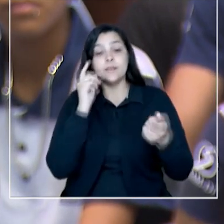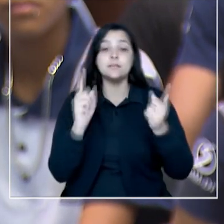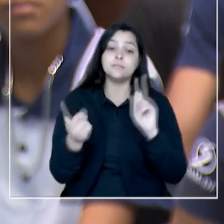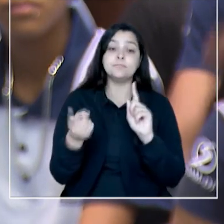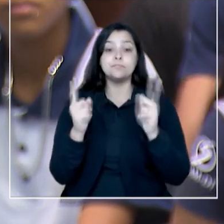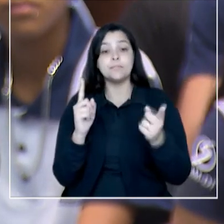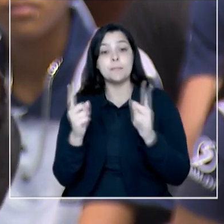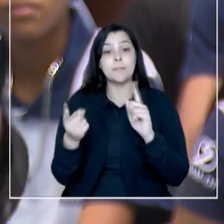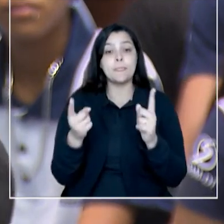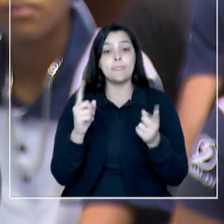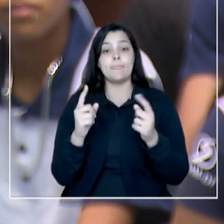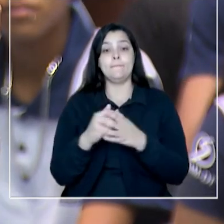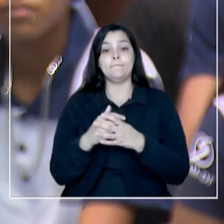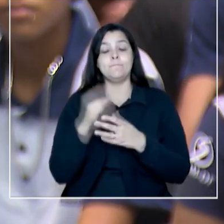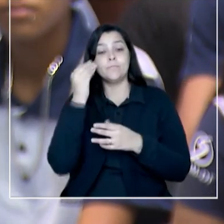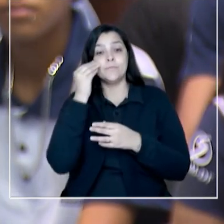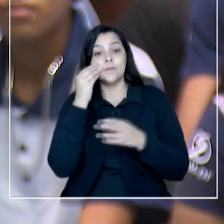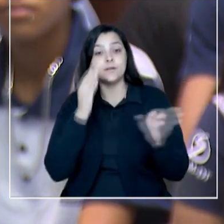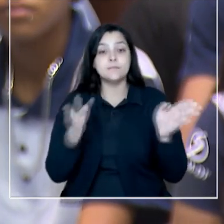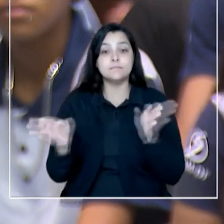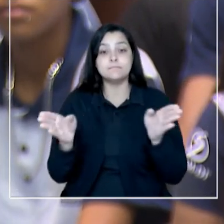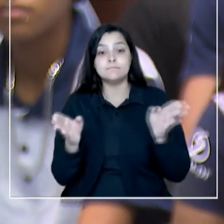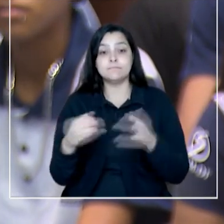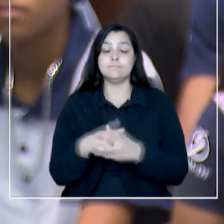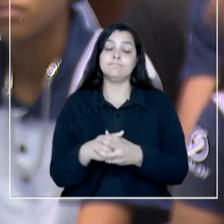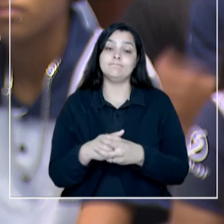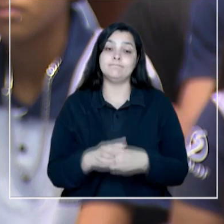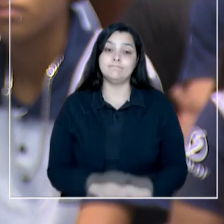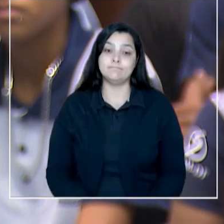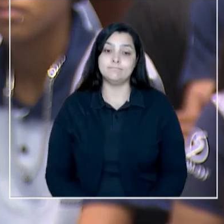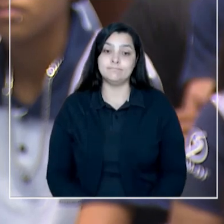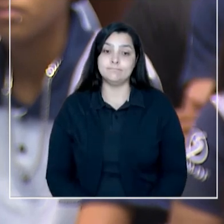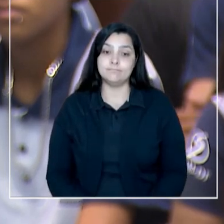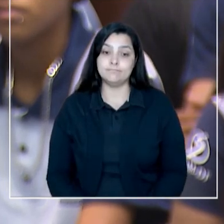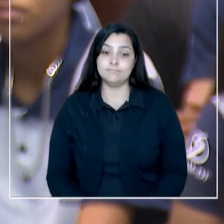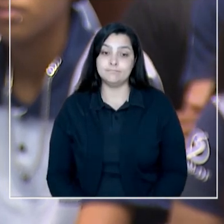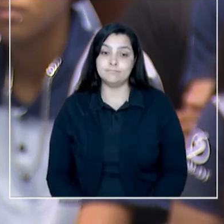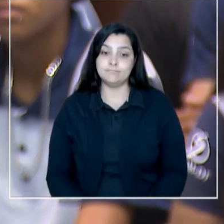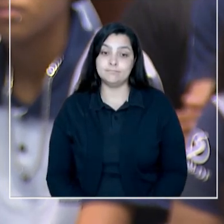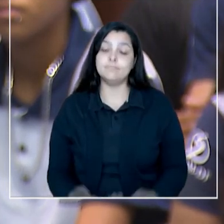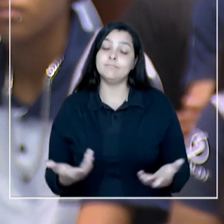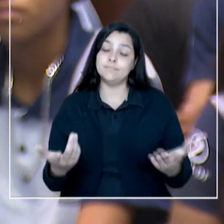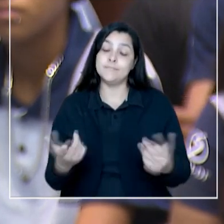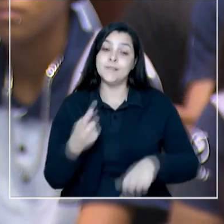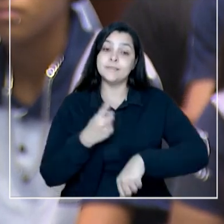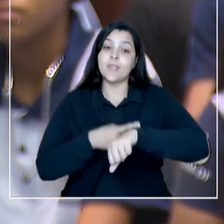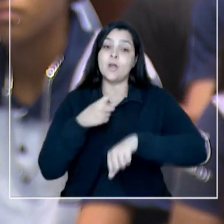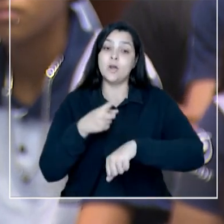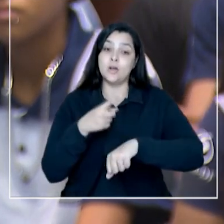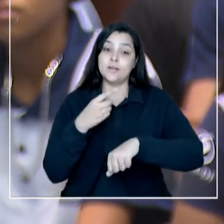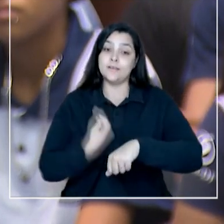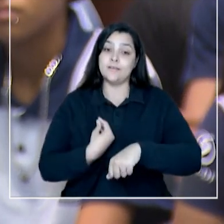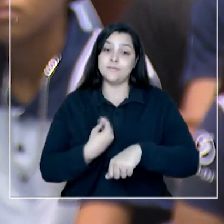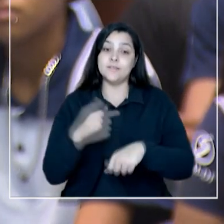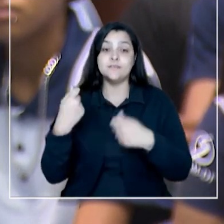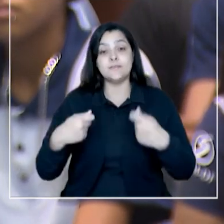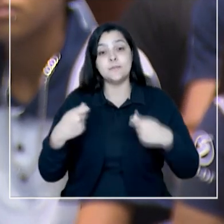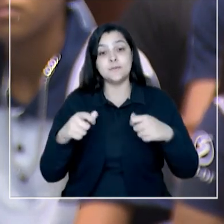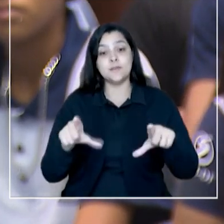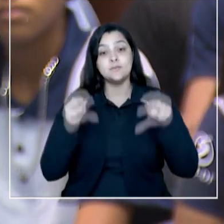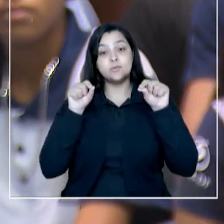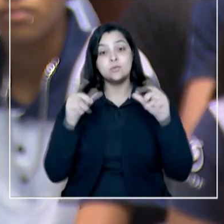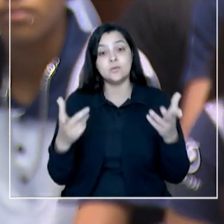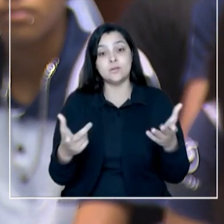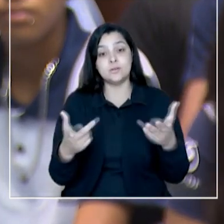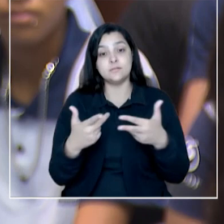fazendo como um hobby, vai mexendo ali e tal. Só que vai chegar um momento da vida que realmente vai ter que decidir, né? Se as coisas estiverem dando